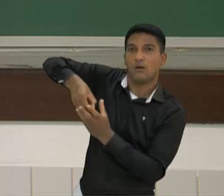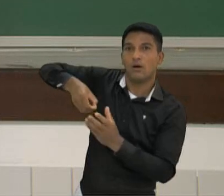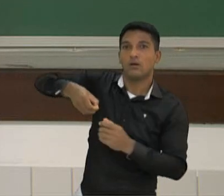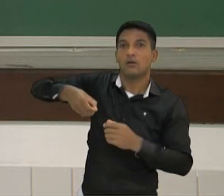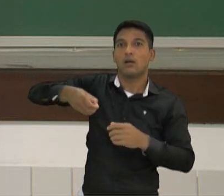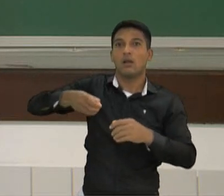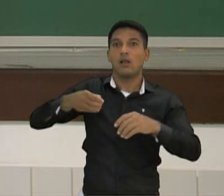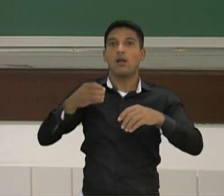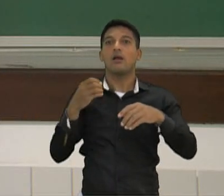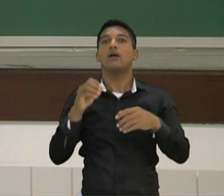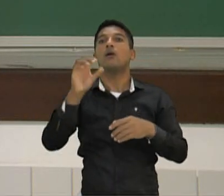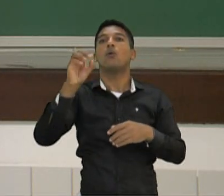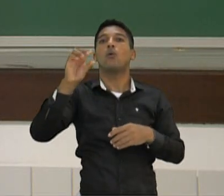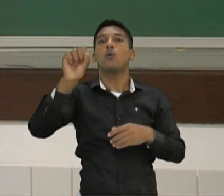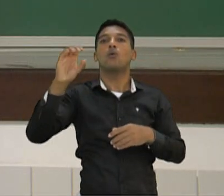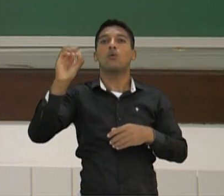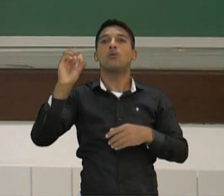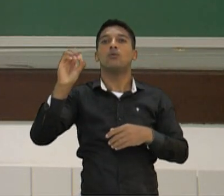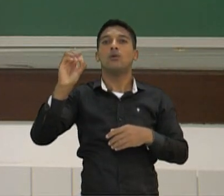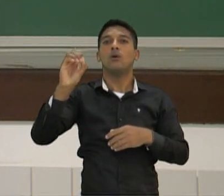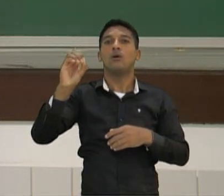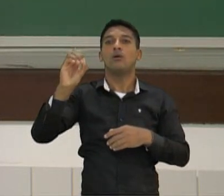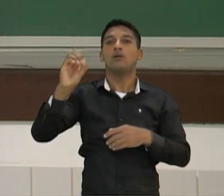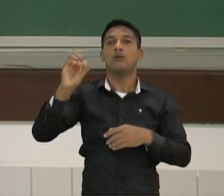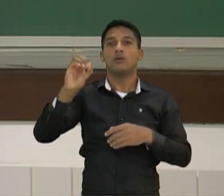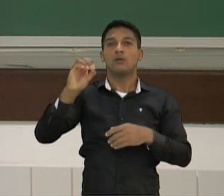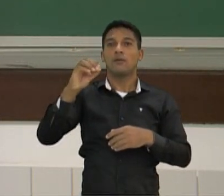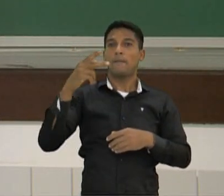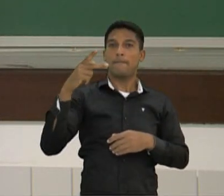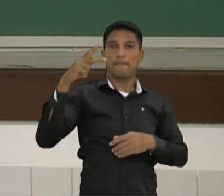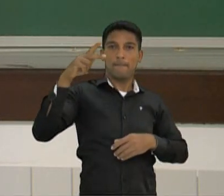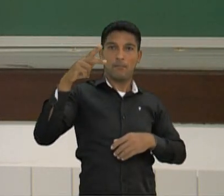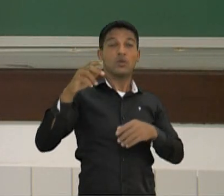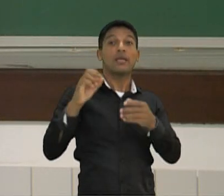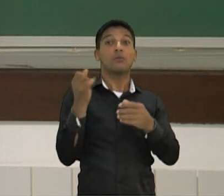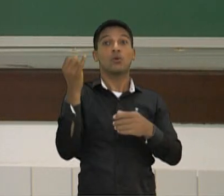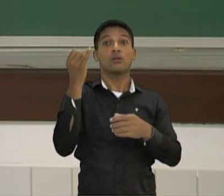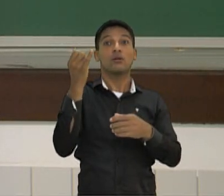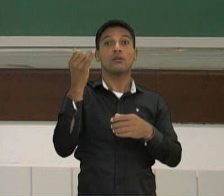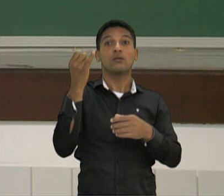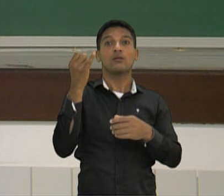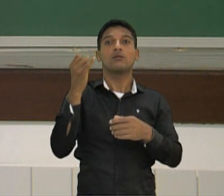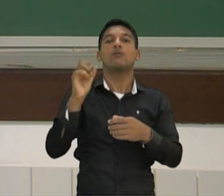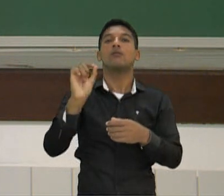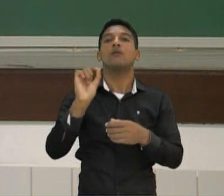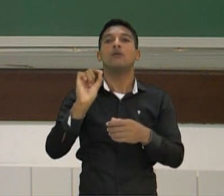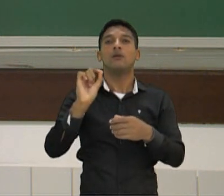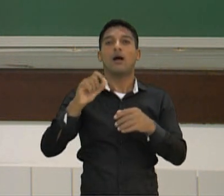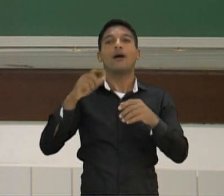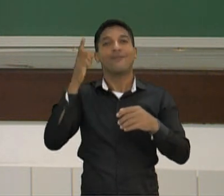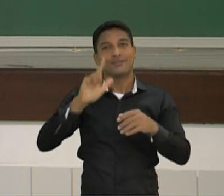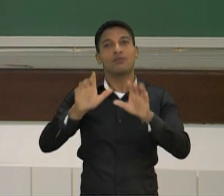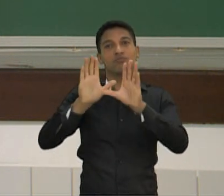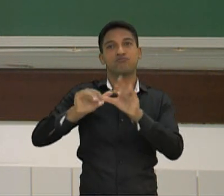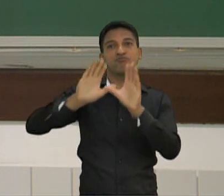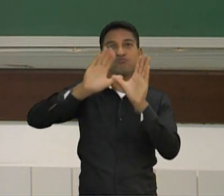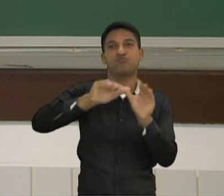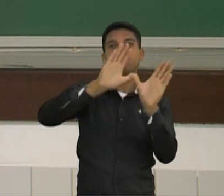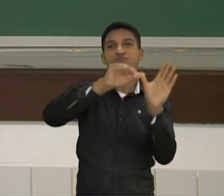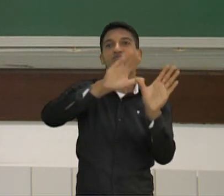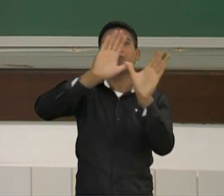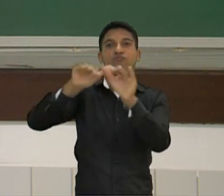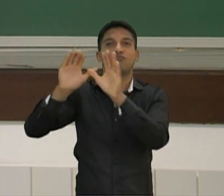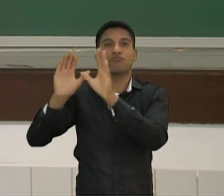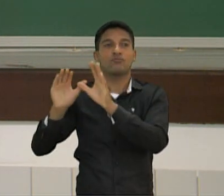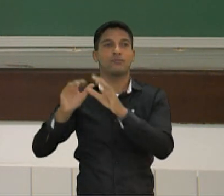vai ter para o voo aí. Por isso que nós chamamos de ossos pneumáticos, tudo bem? Prosseguindo, Nós temos também